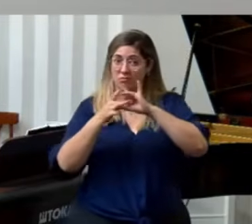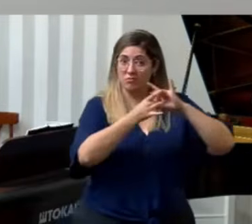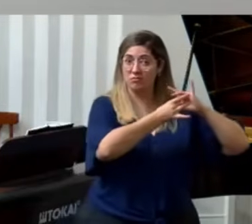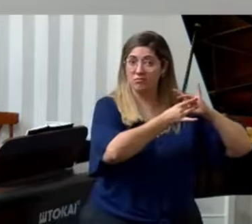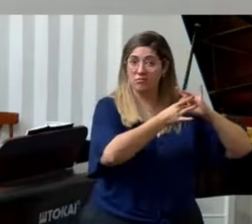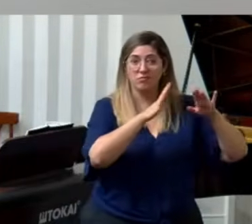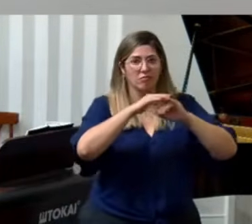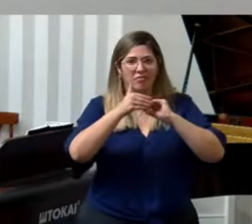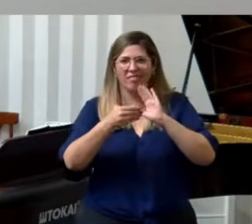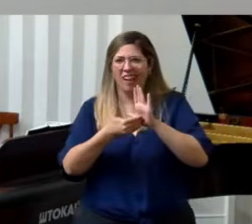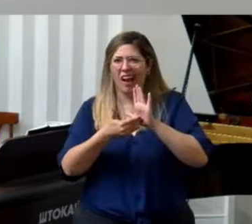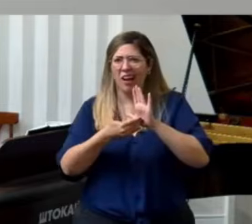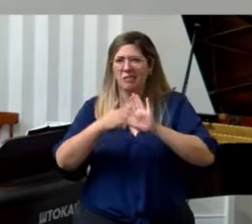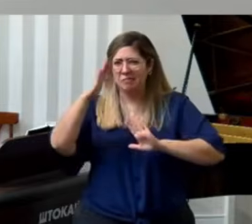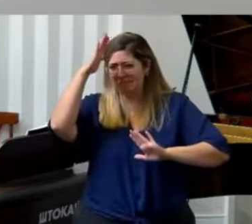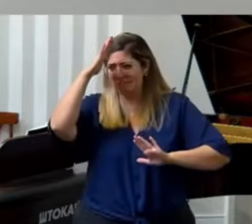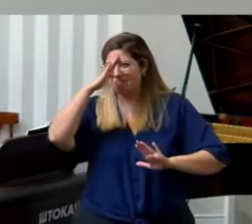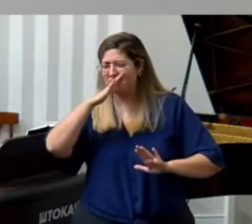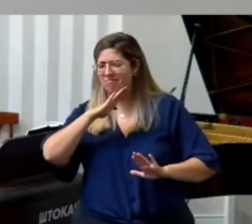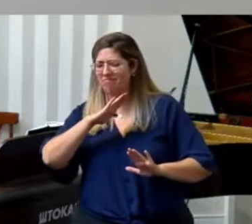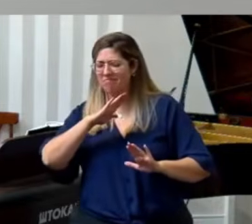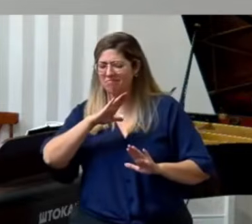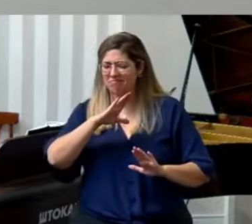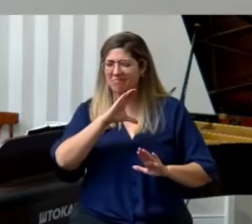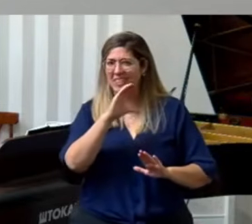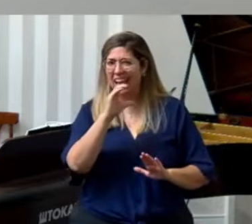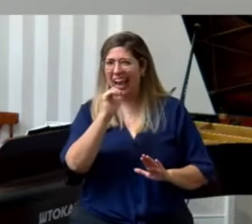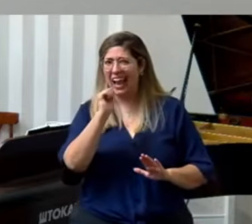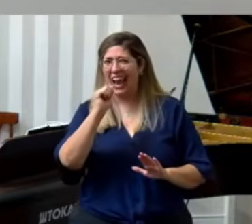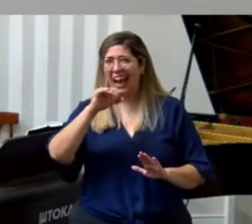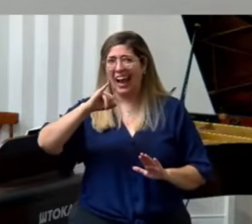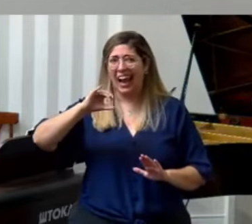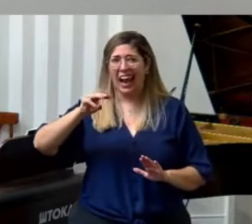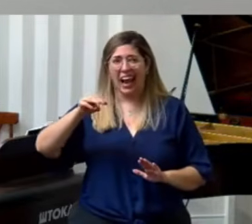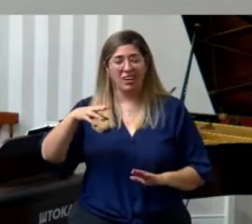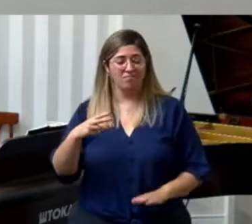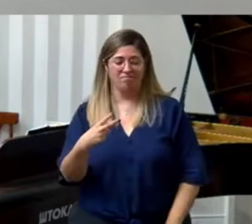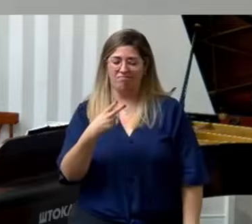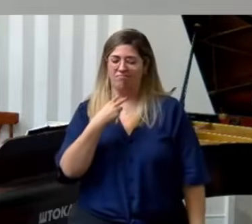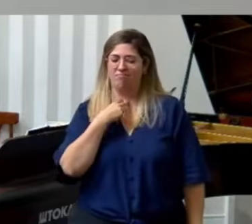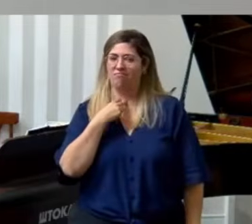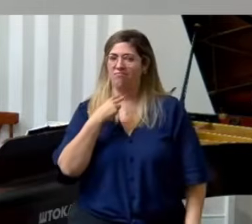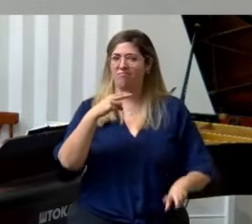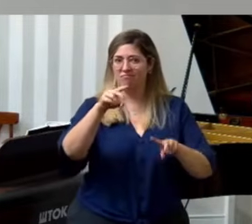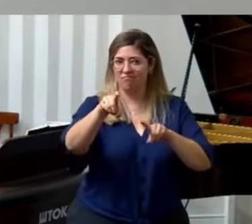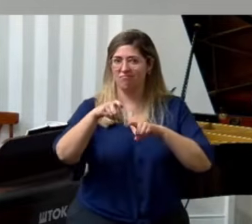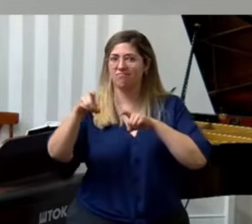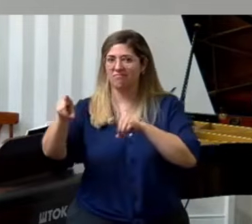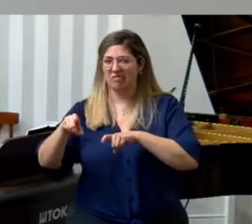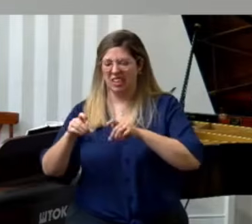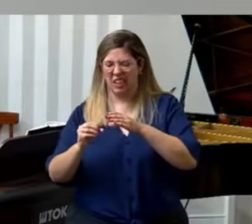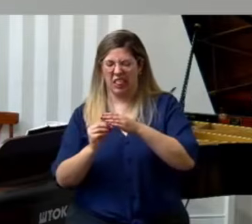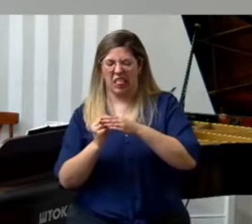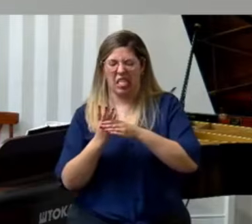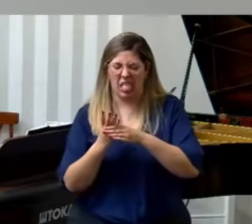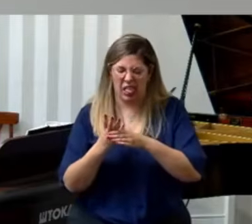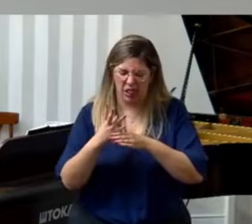foi declarado maldito como Caim seria incapaz de fazer a partir daquele momento.